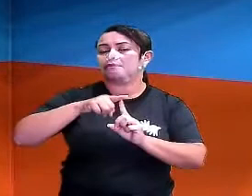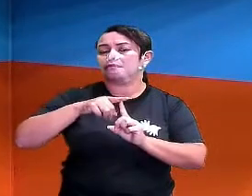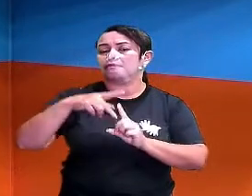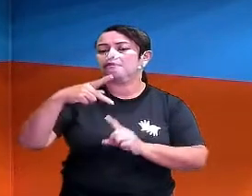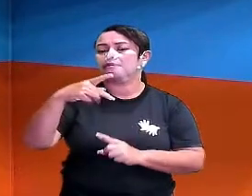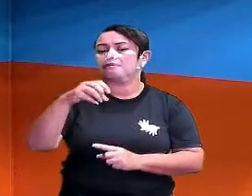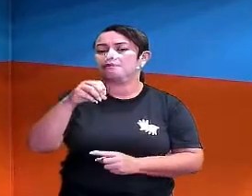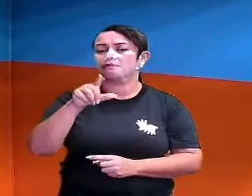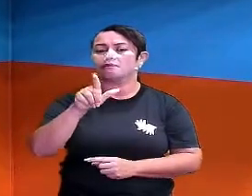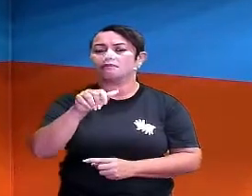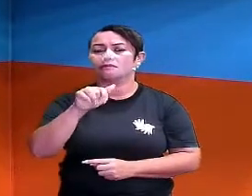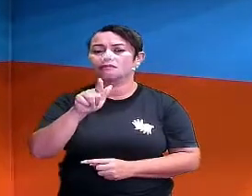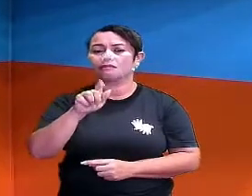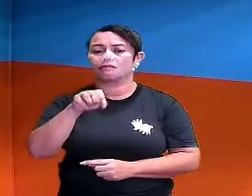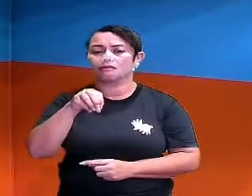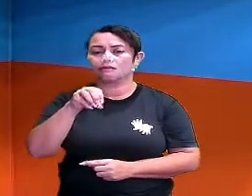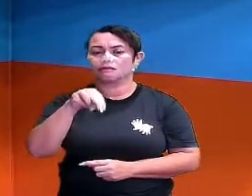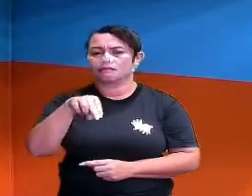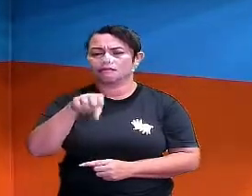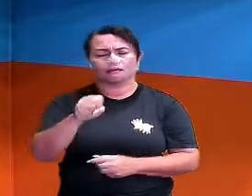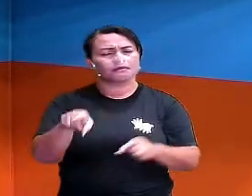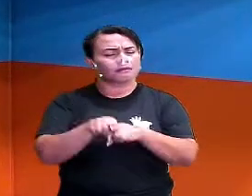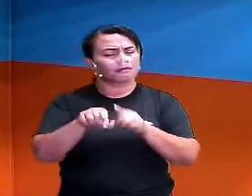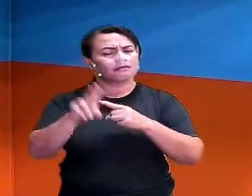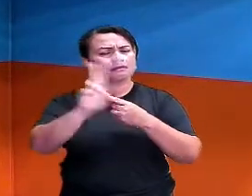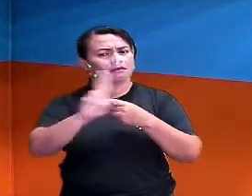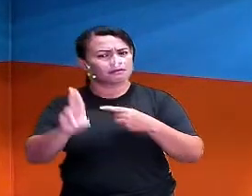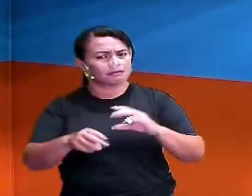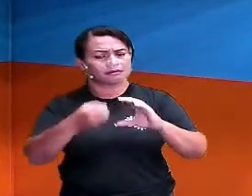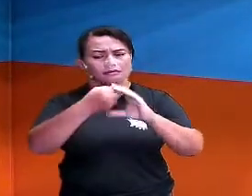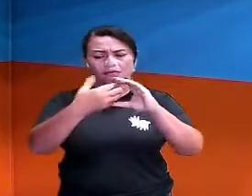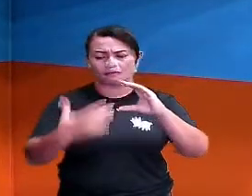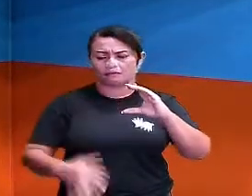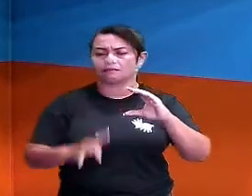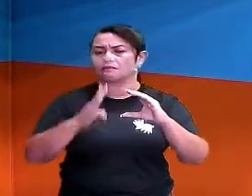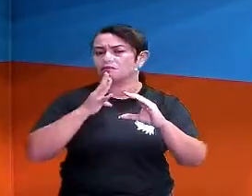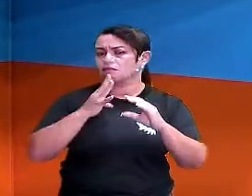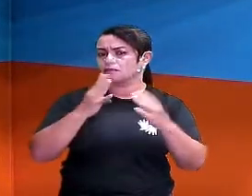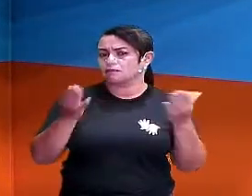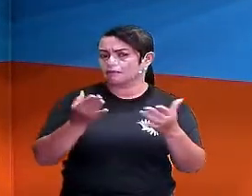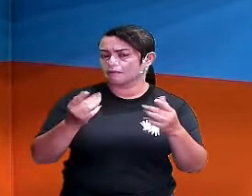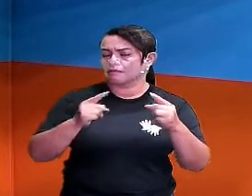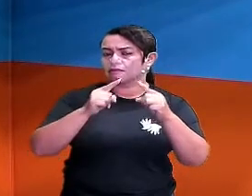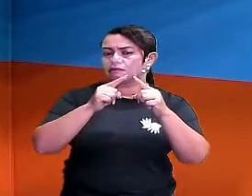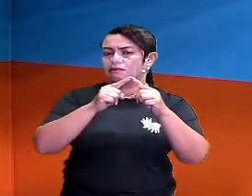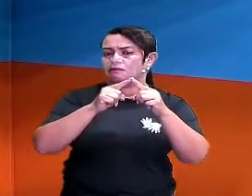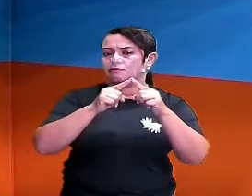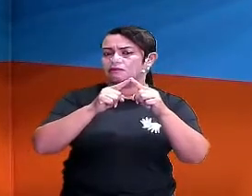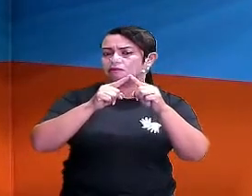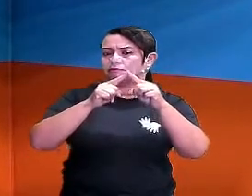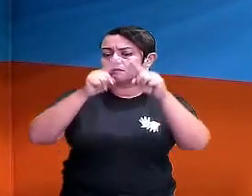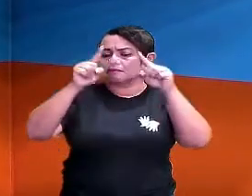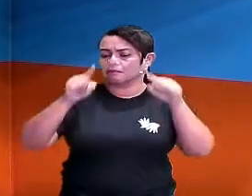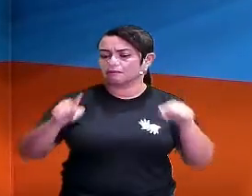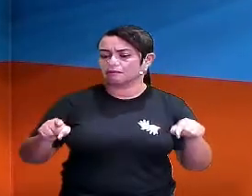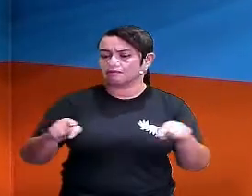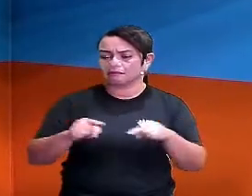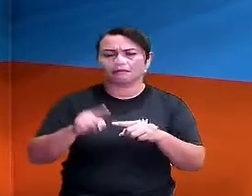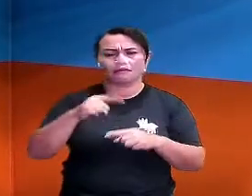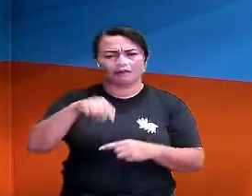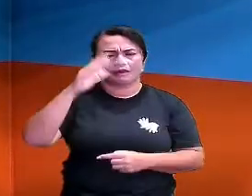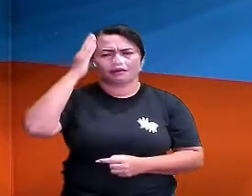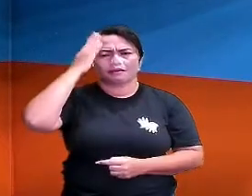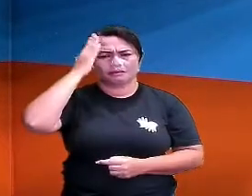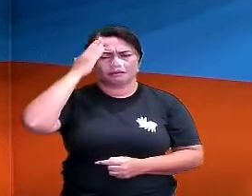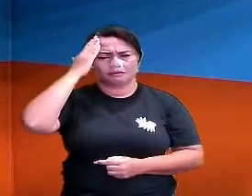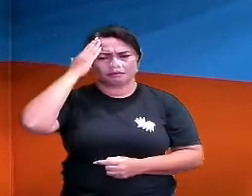e os nomes deles, ok? Então vamos conhecer a classificação dos triângulos que a gente precisa para resolver o nosso problema. A gente já entendeu que triângulo é